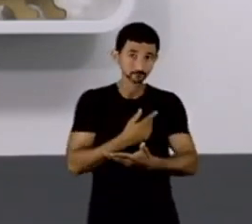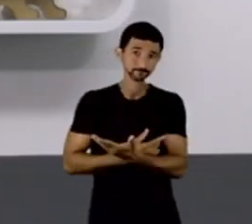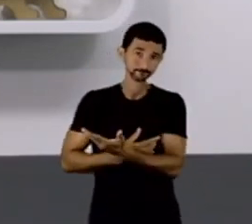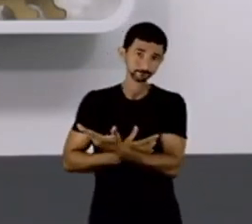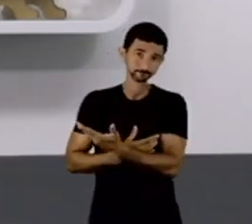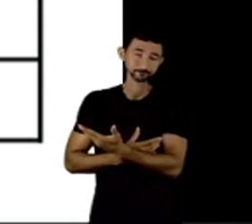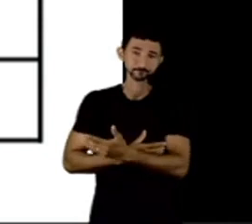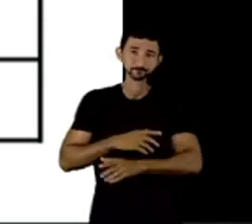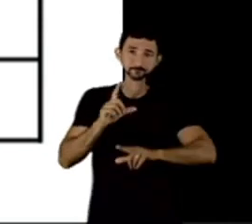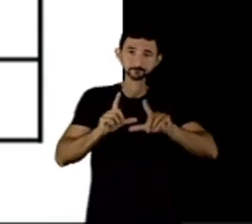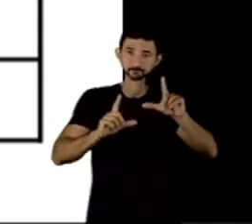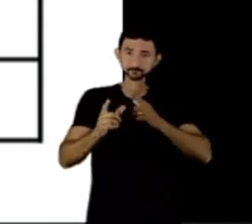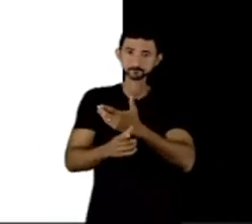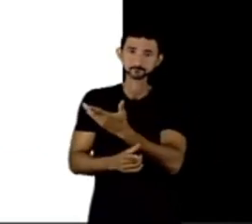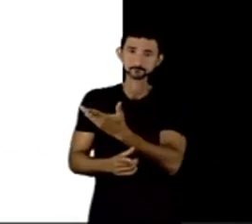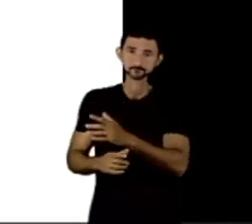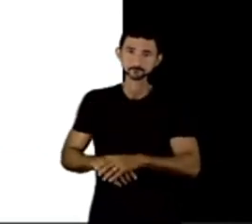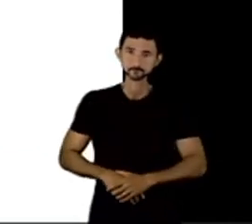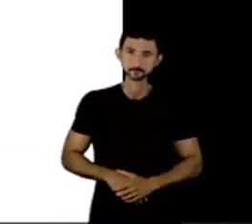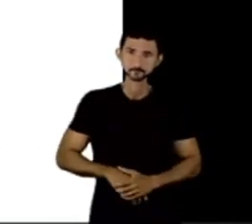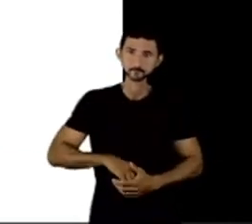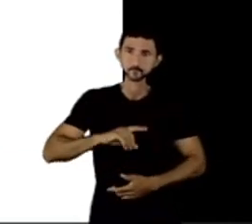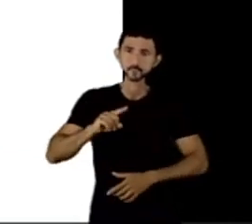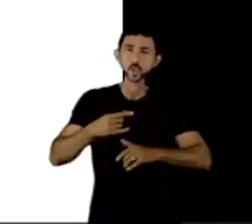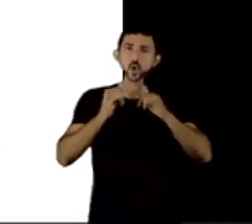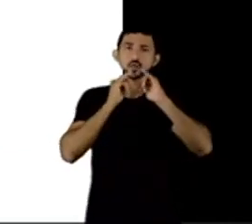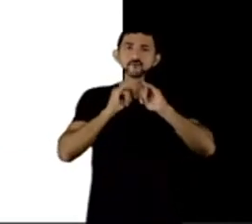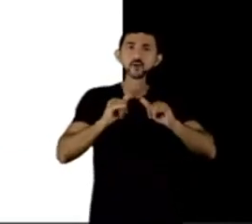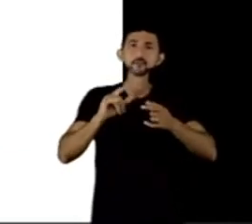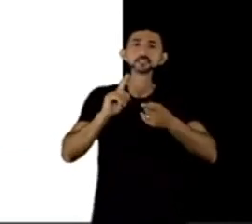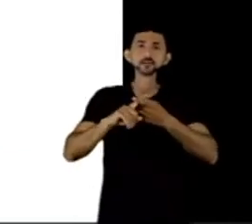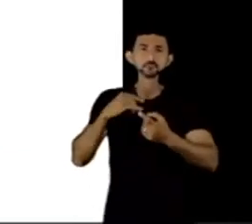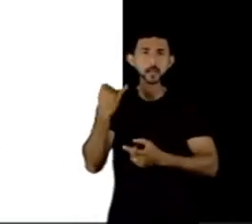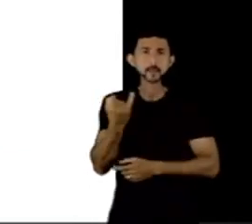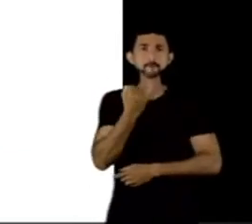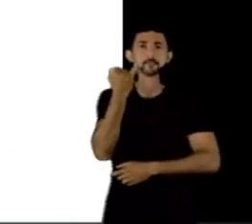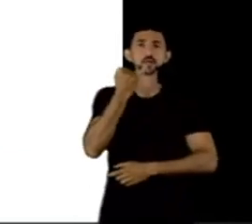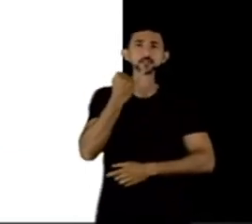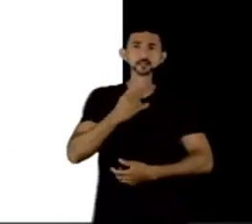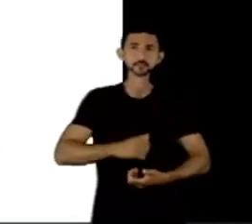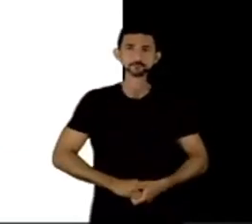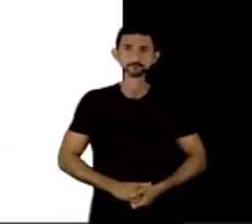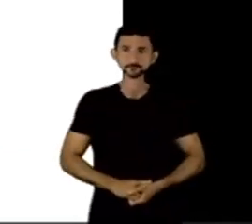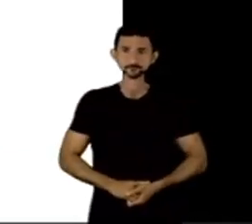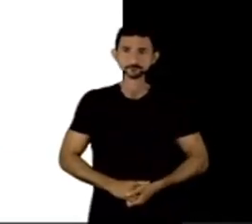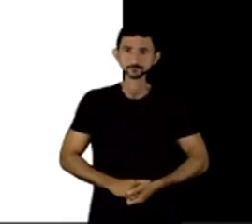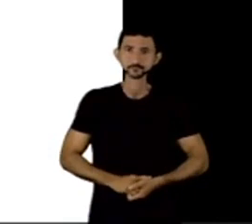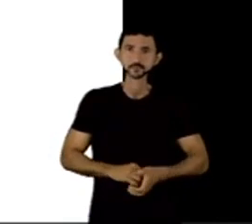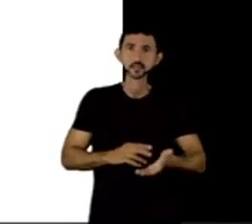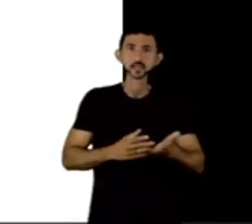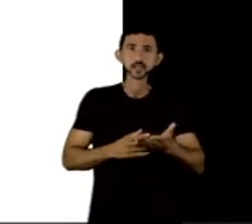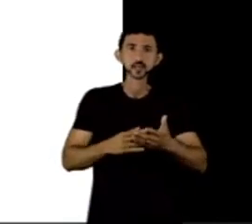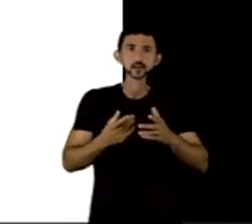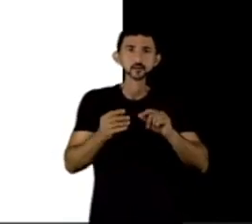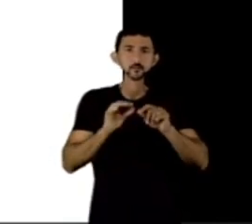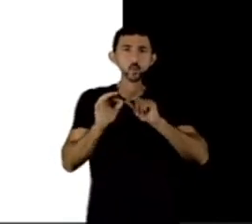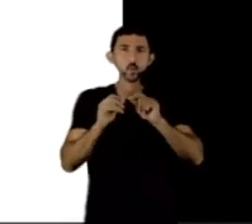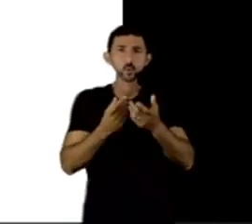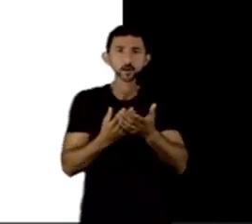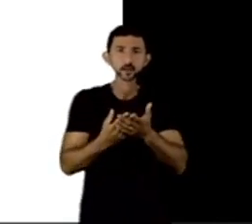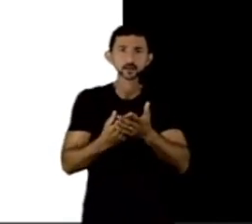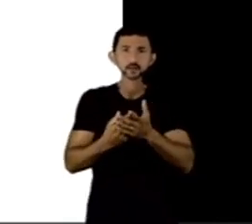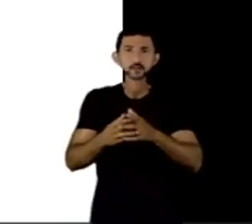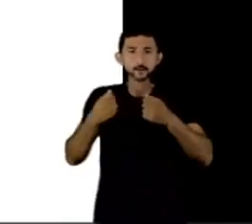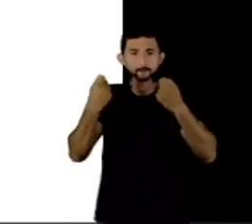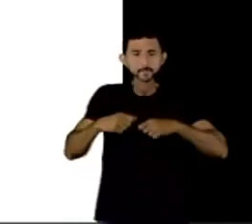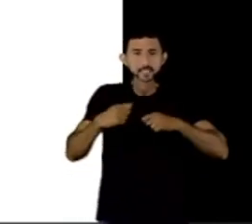aí na telinha comigo outra informação que é muito importante a respeito daquilo que